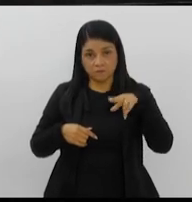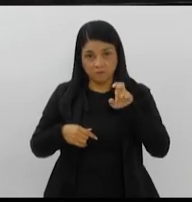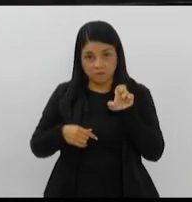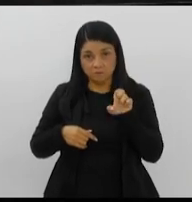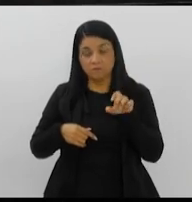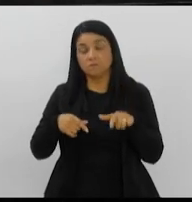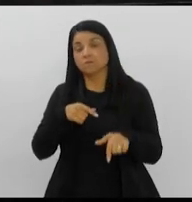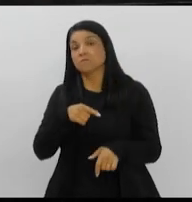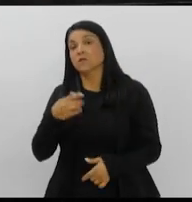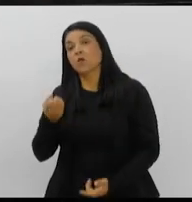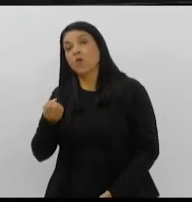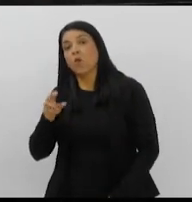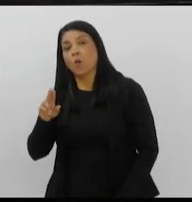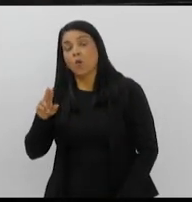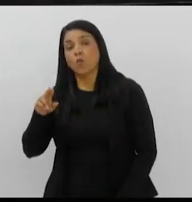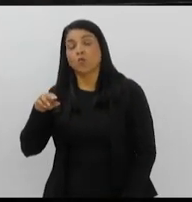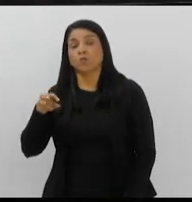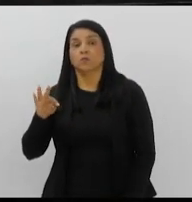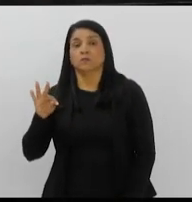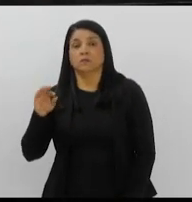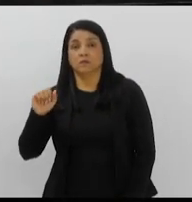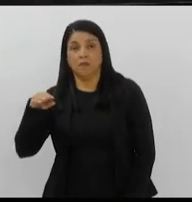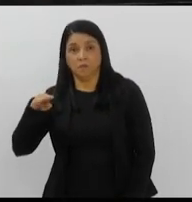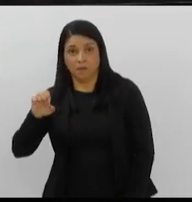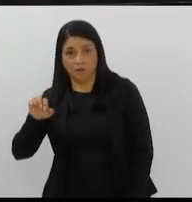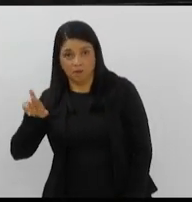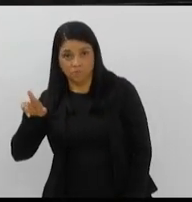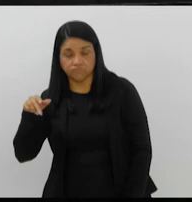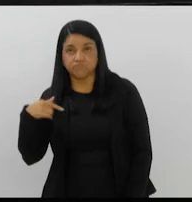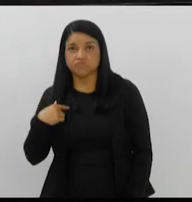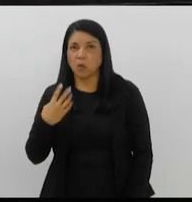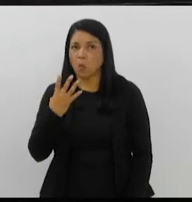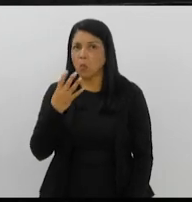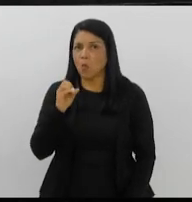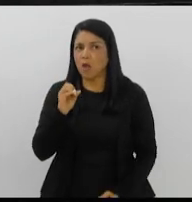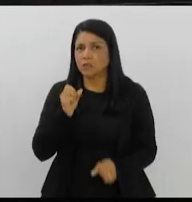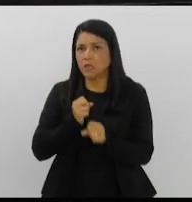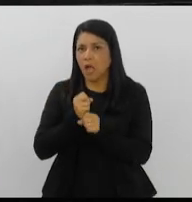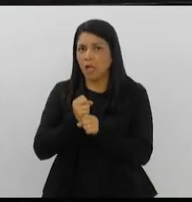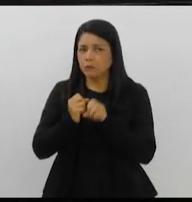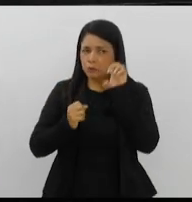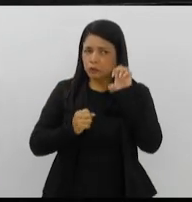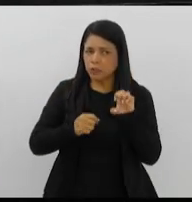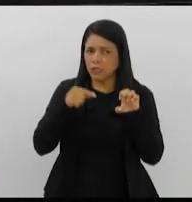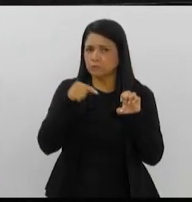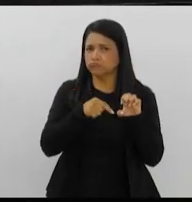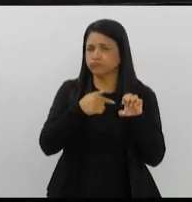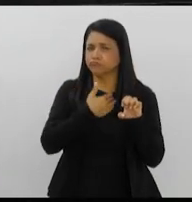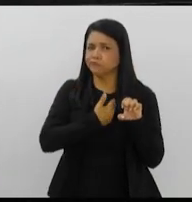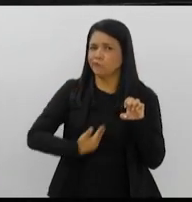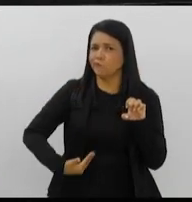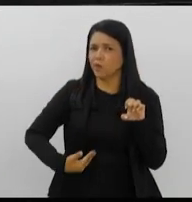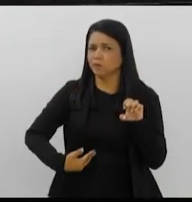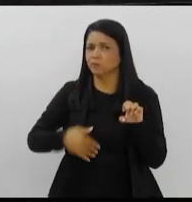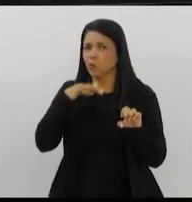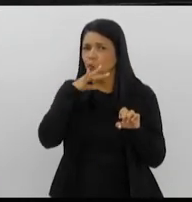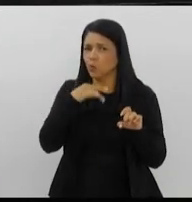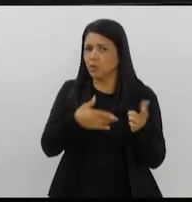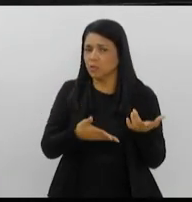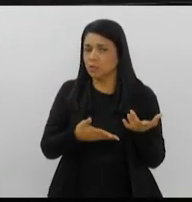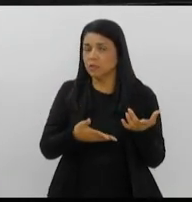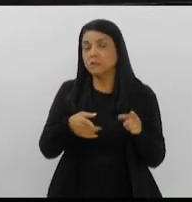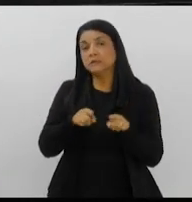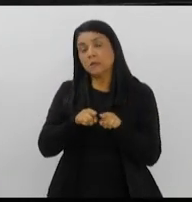que 40 anos. Mas eu já ouvi também uma afirmativa